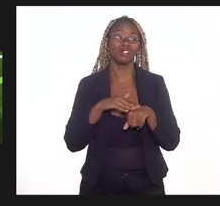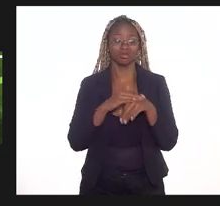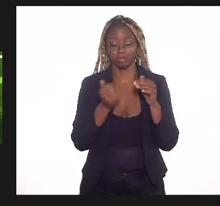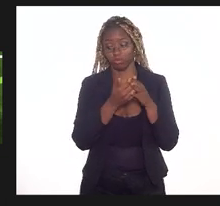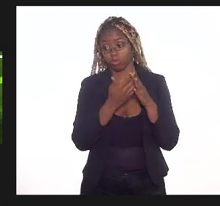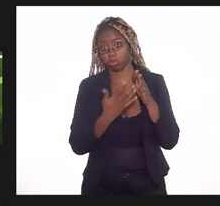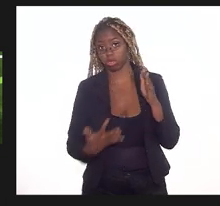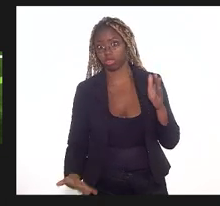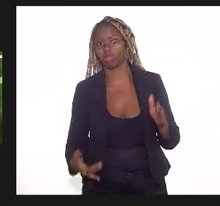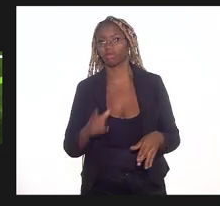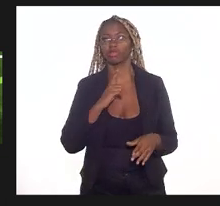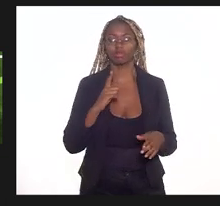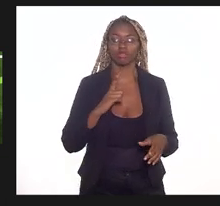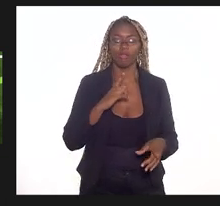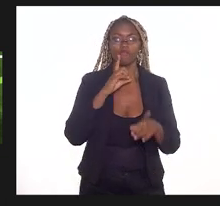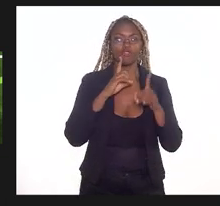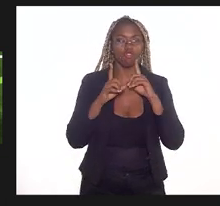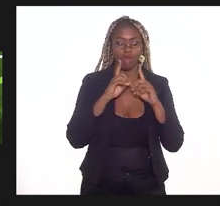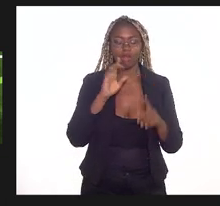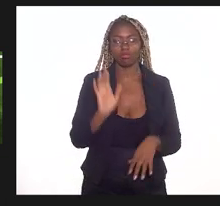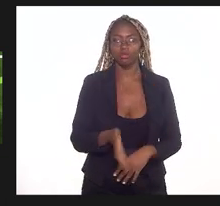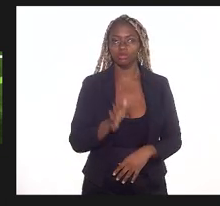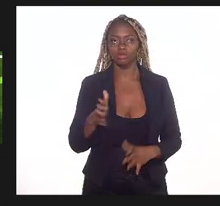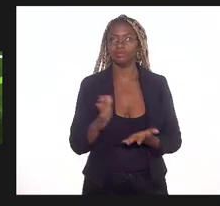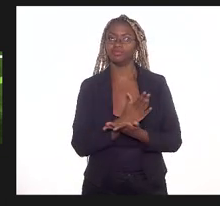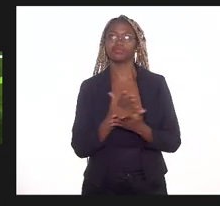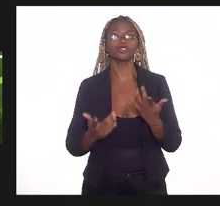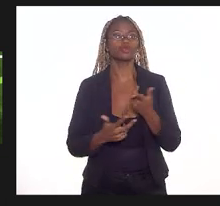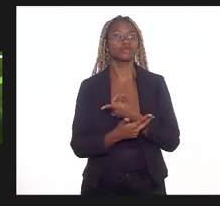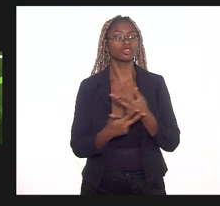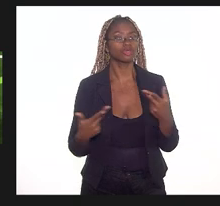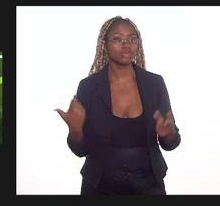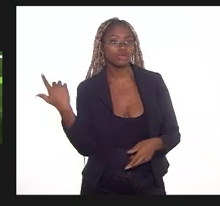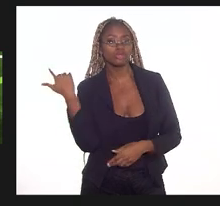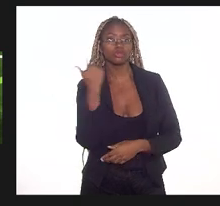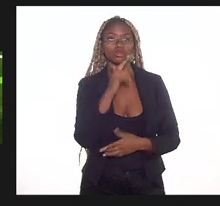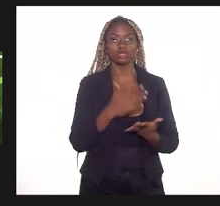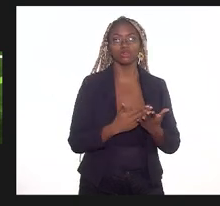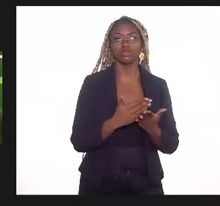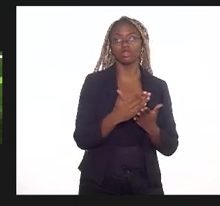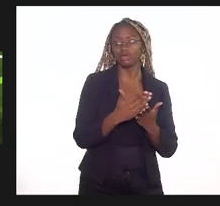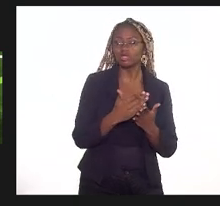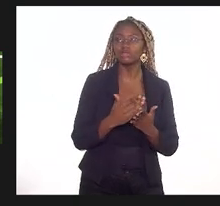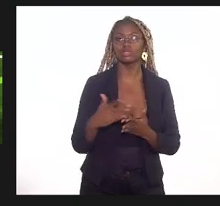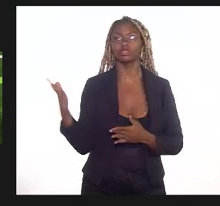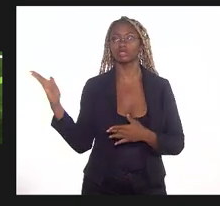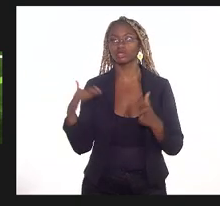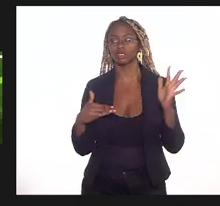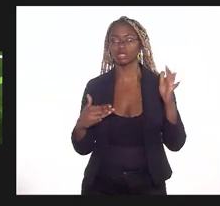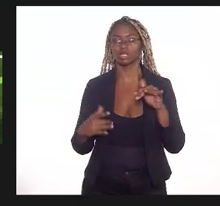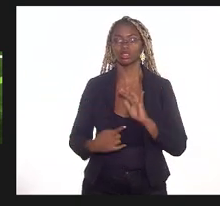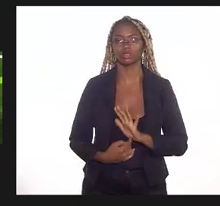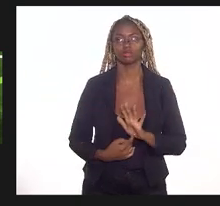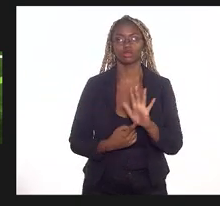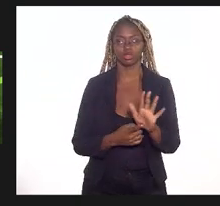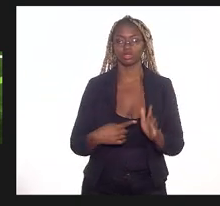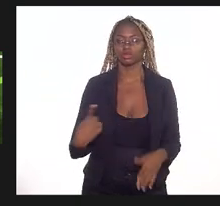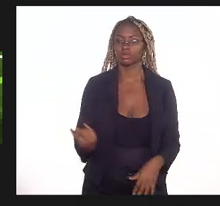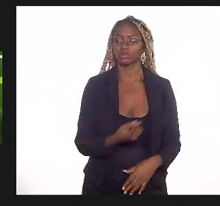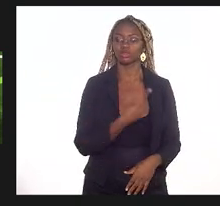teve muito diálogo. Algumas coisas a gente conseguiu de início já trazer para a gente, por exemplo,